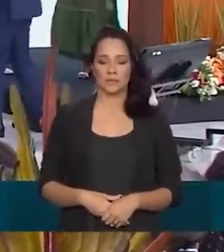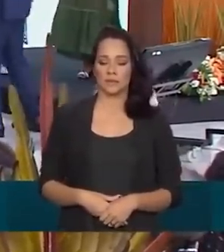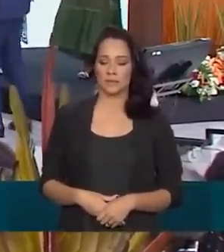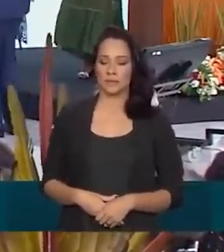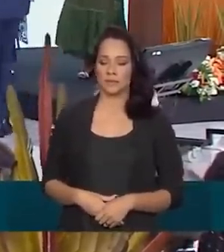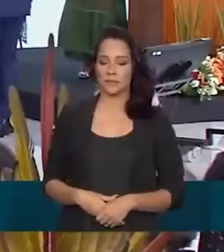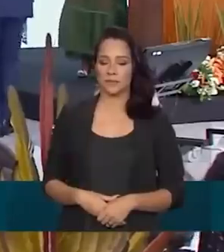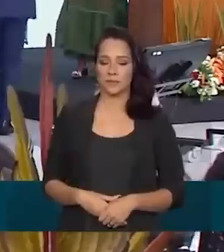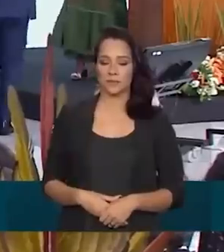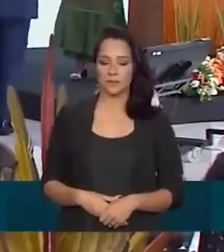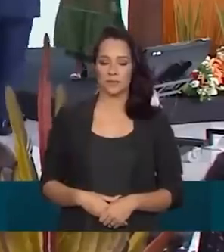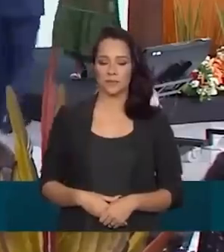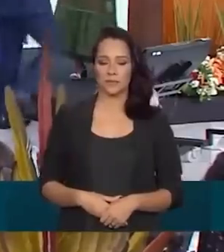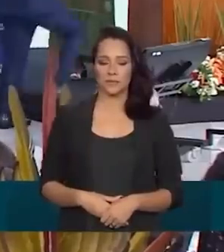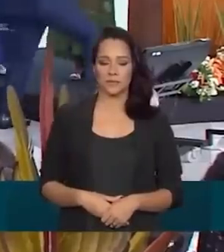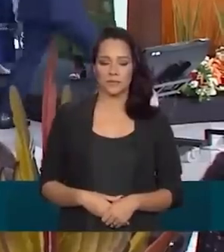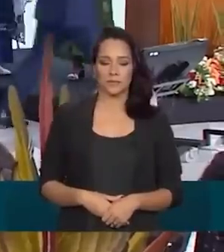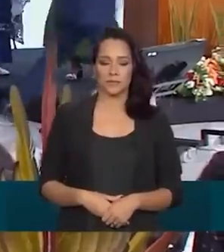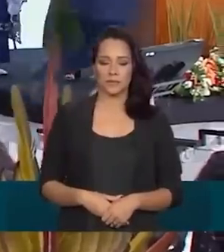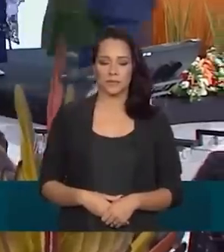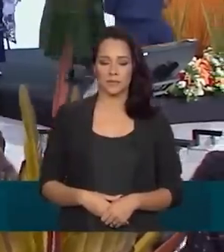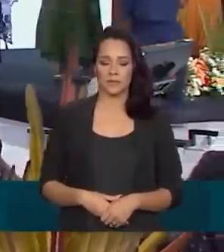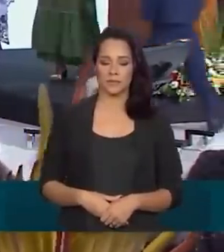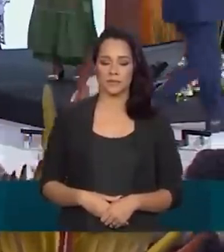Ela vai vir aqui, vai bater aqui.